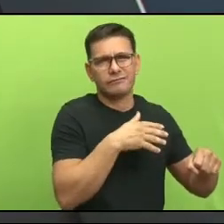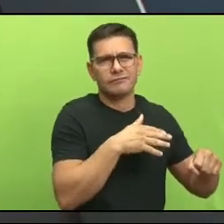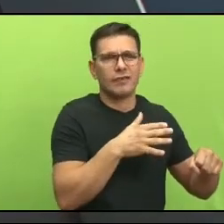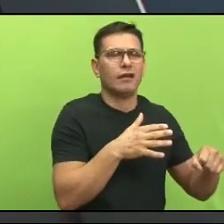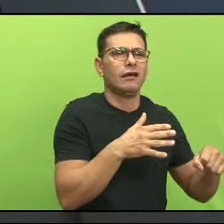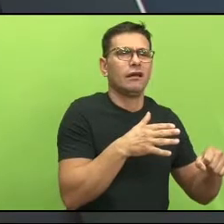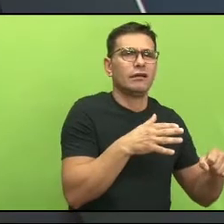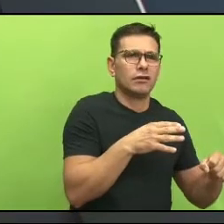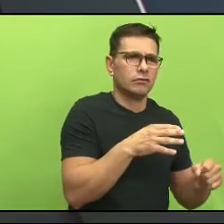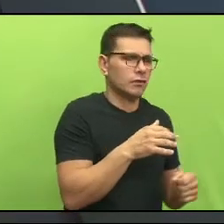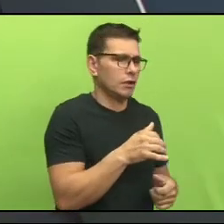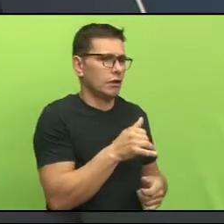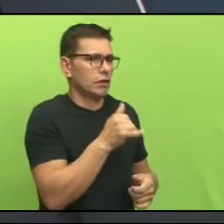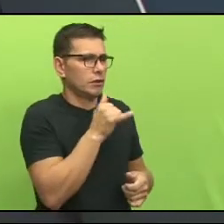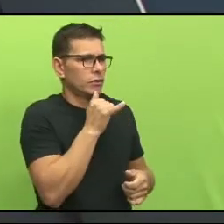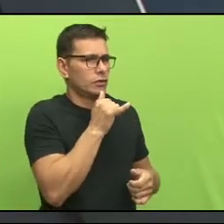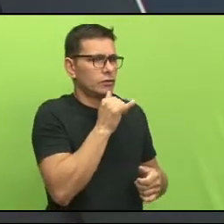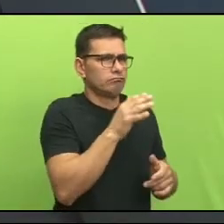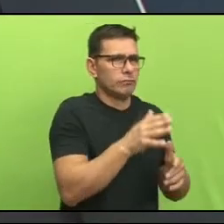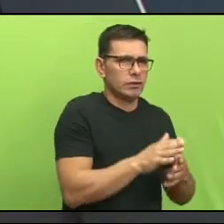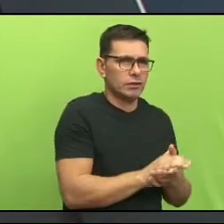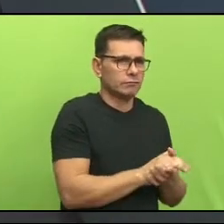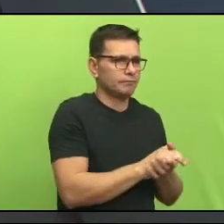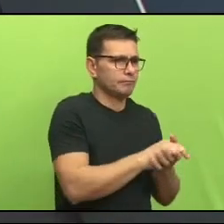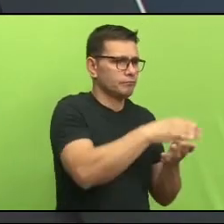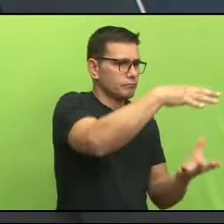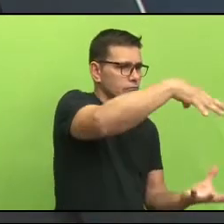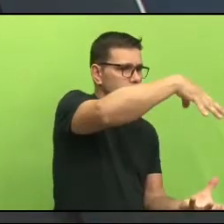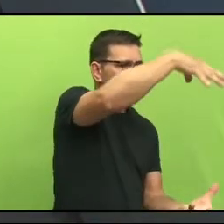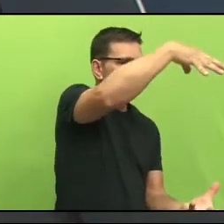bonecos, usando bonequinhos, Sim. online,